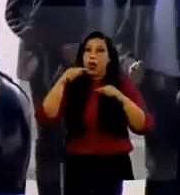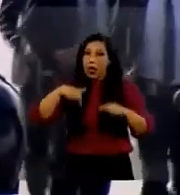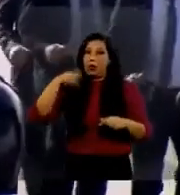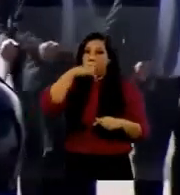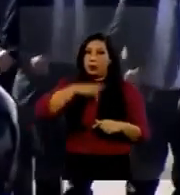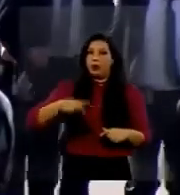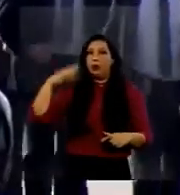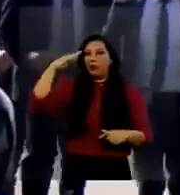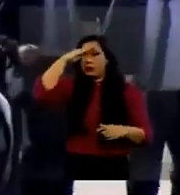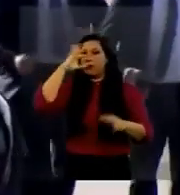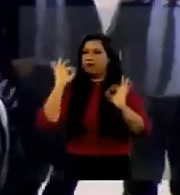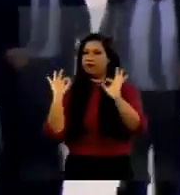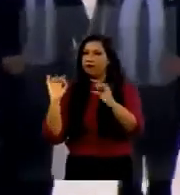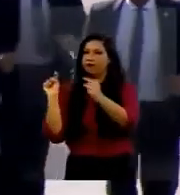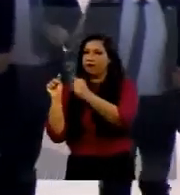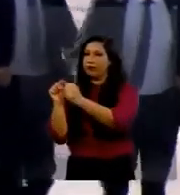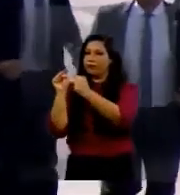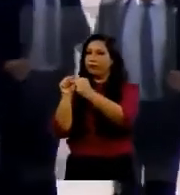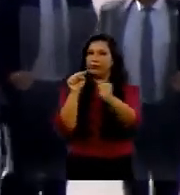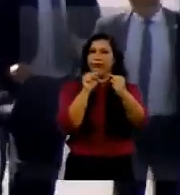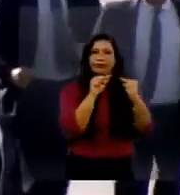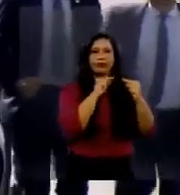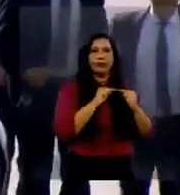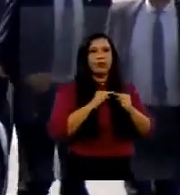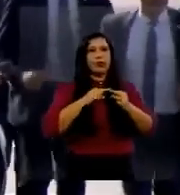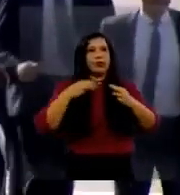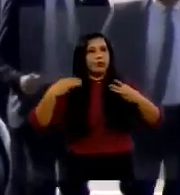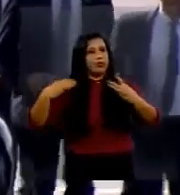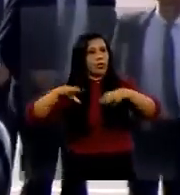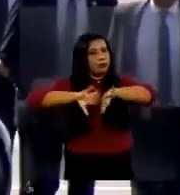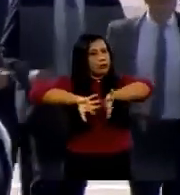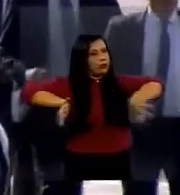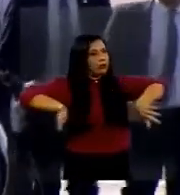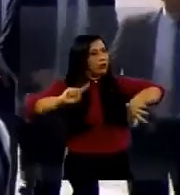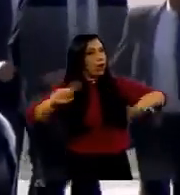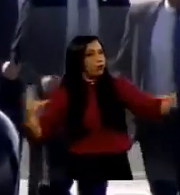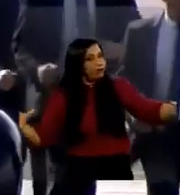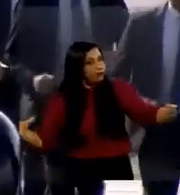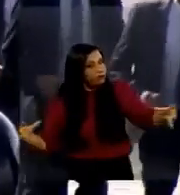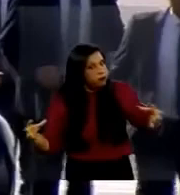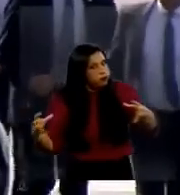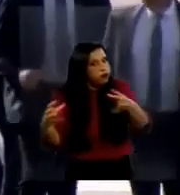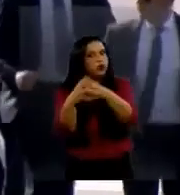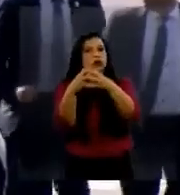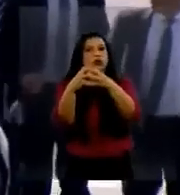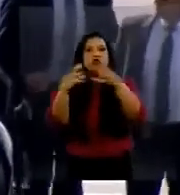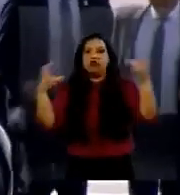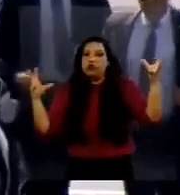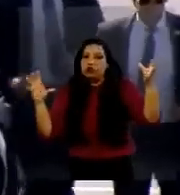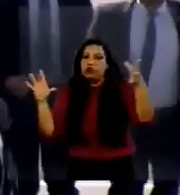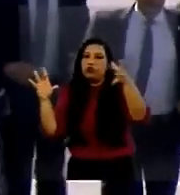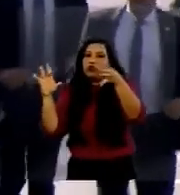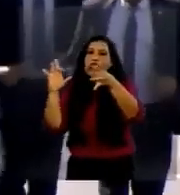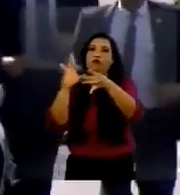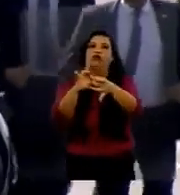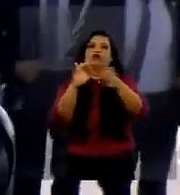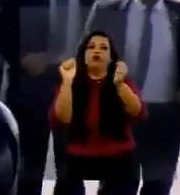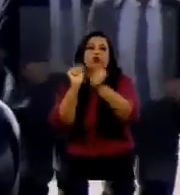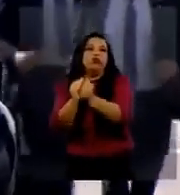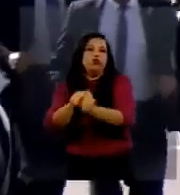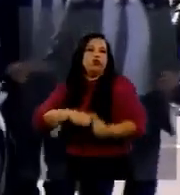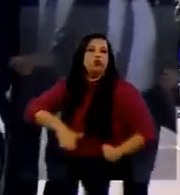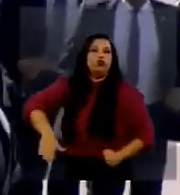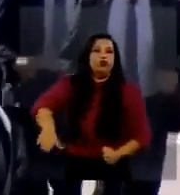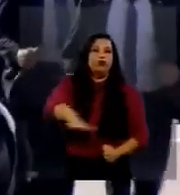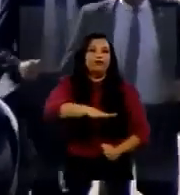uma coesão maior, né? Os ministérios não vão trabalhar sozinhos, independentes, eles serão bem participativos, né?